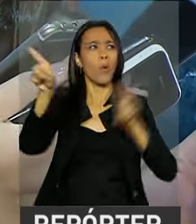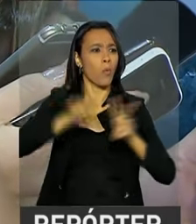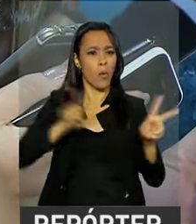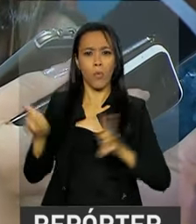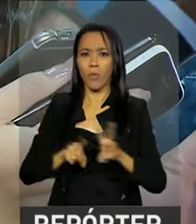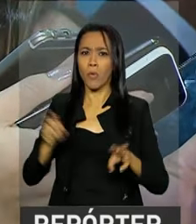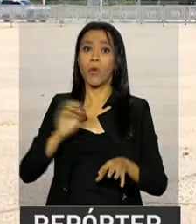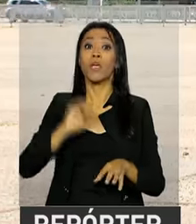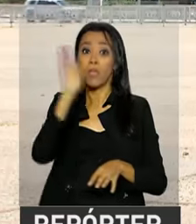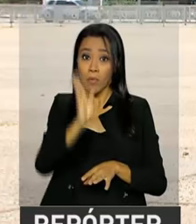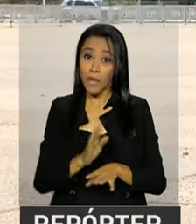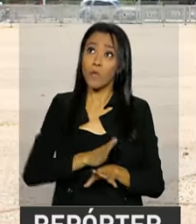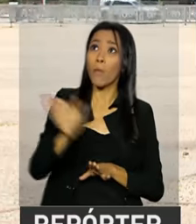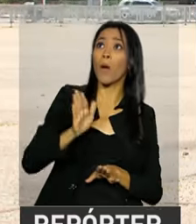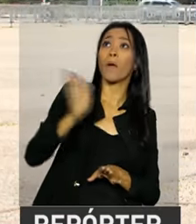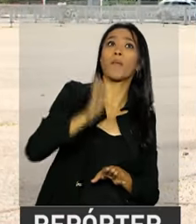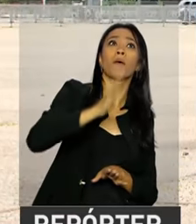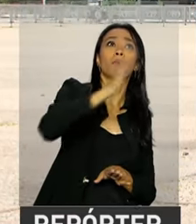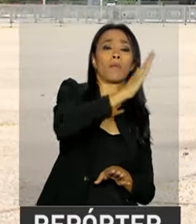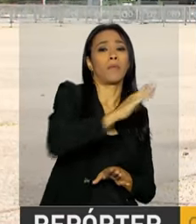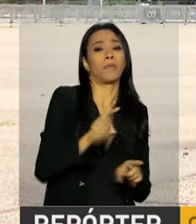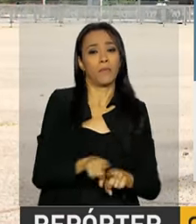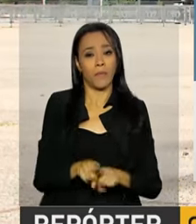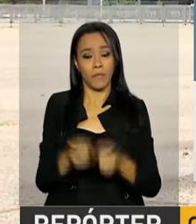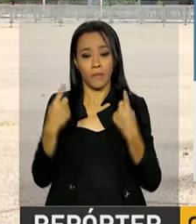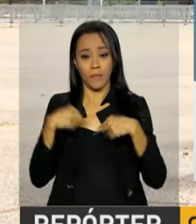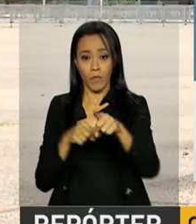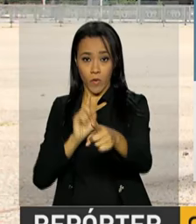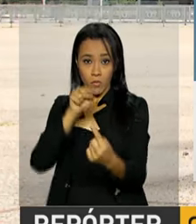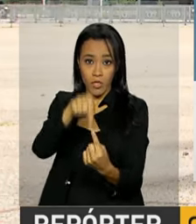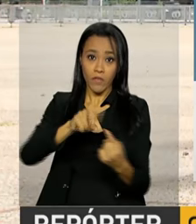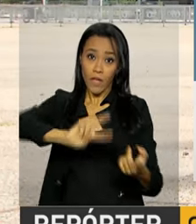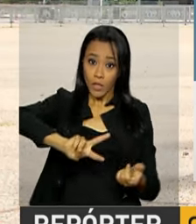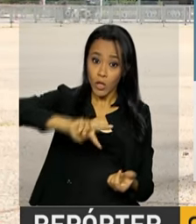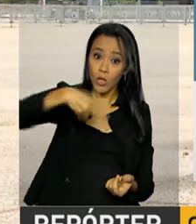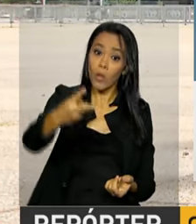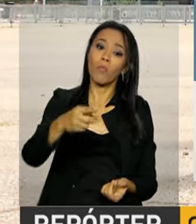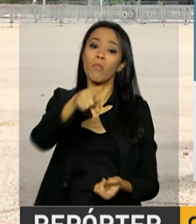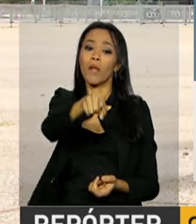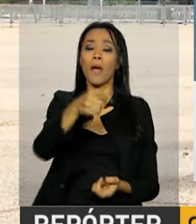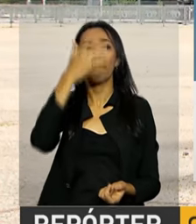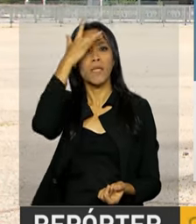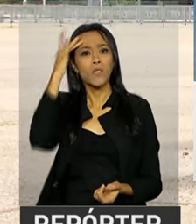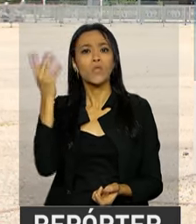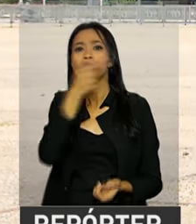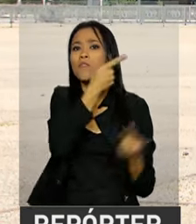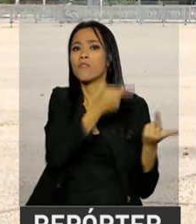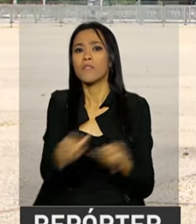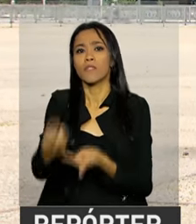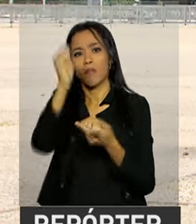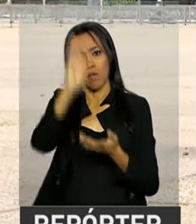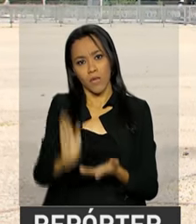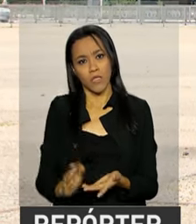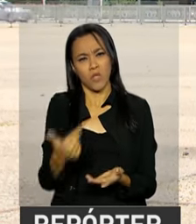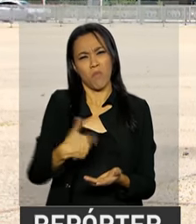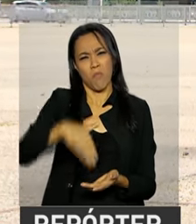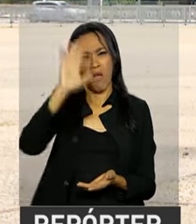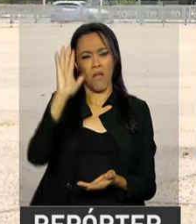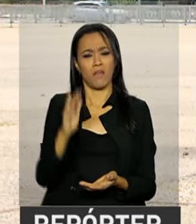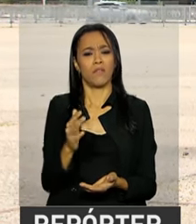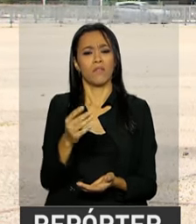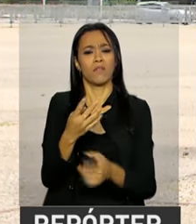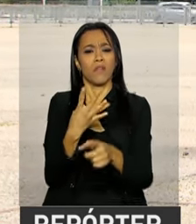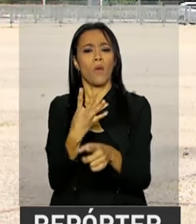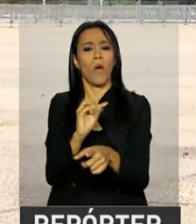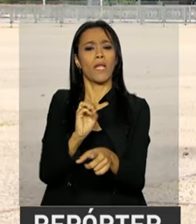turistas viajando pelo Brasil. O objetivo é dobrar o número de turistas estrangeiros que vêm nos visitar, inserir cerca de